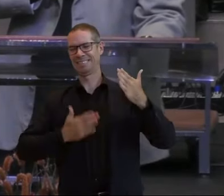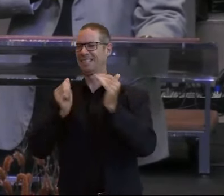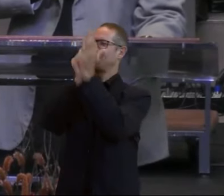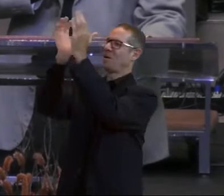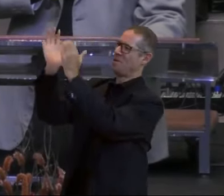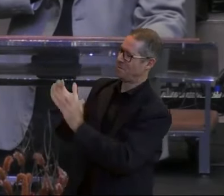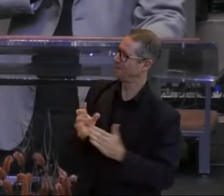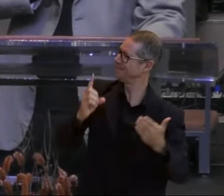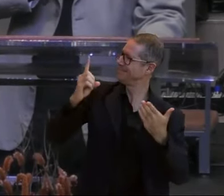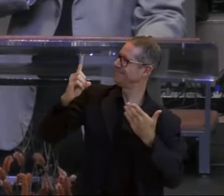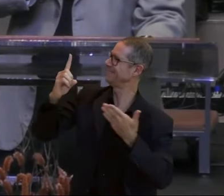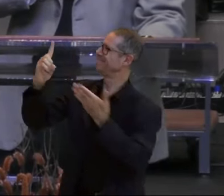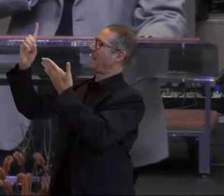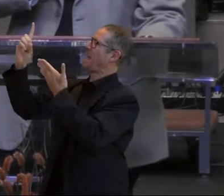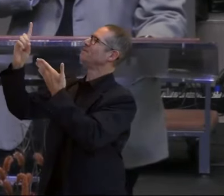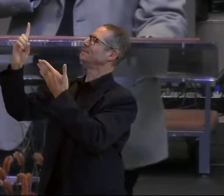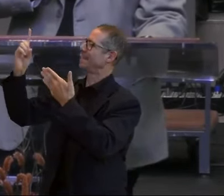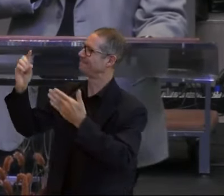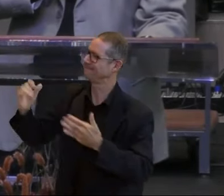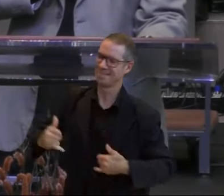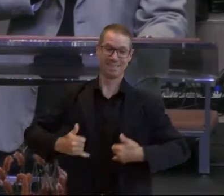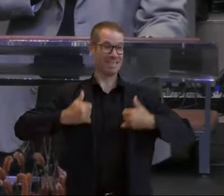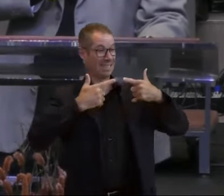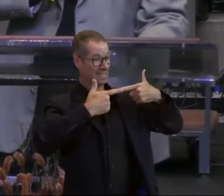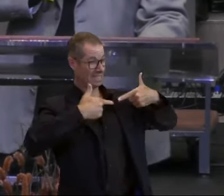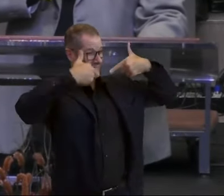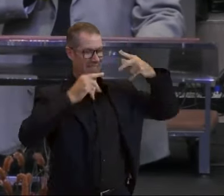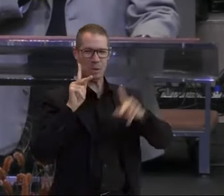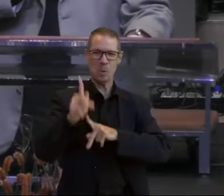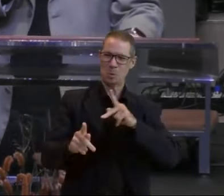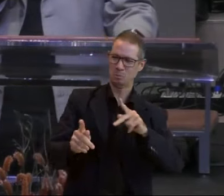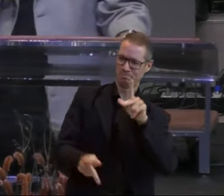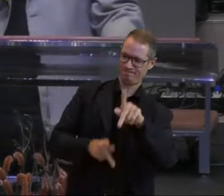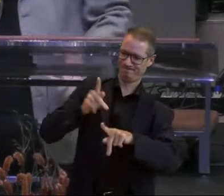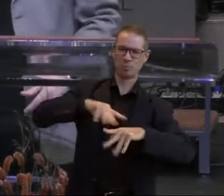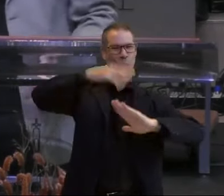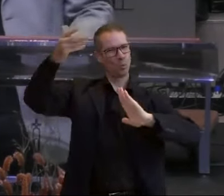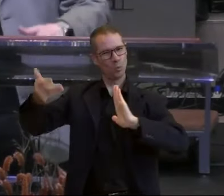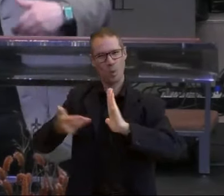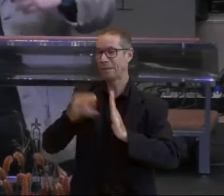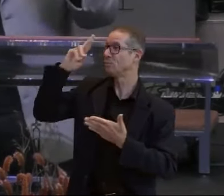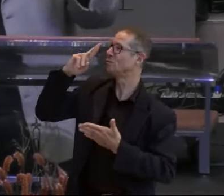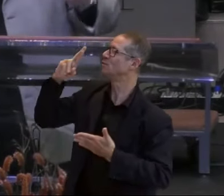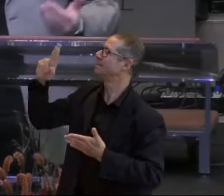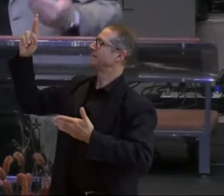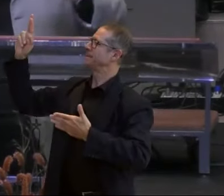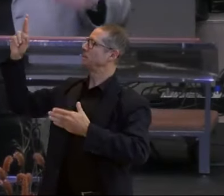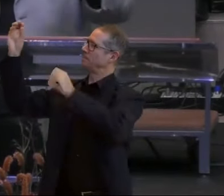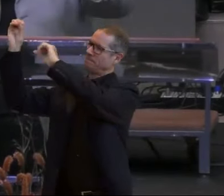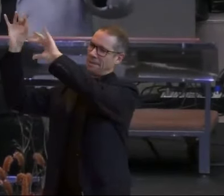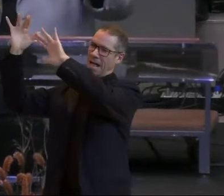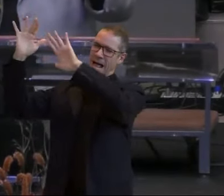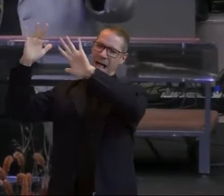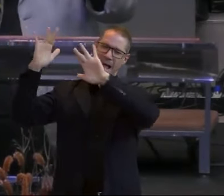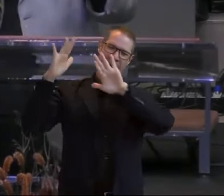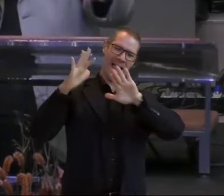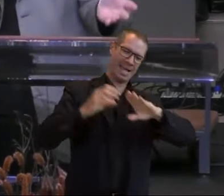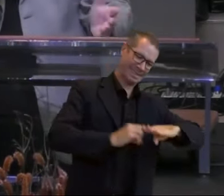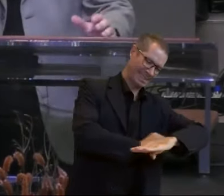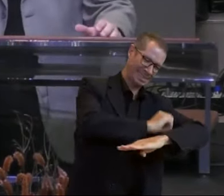louvando a Deus e contando com a simpatia de todo o povo. E enquanto isso, o Senhor lhes acrescentava dia a